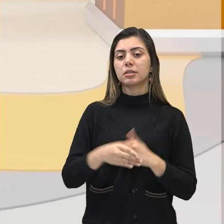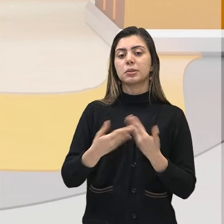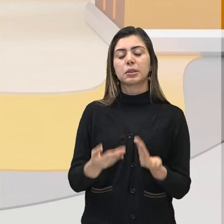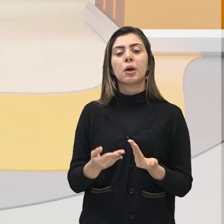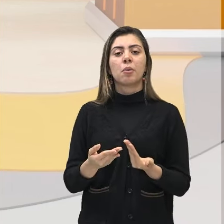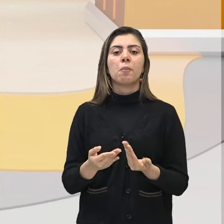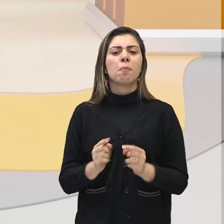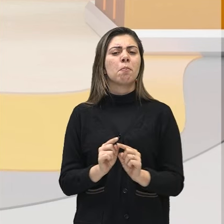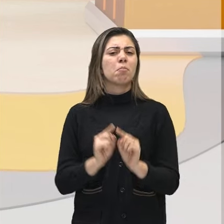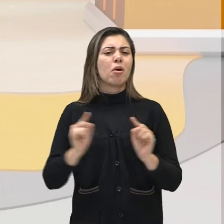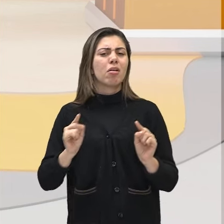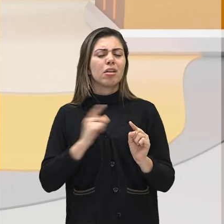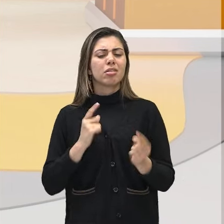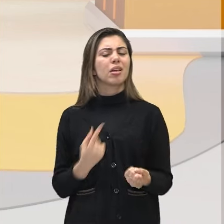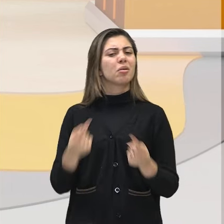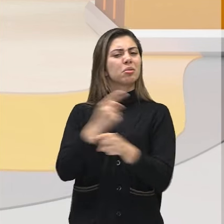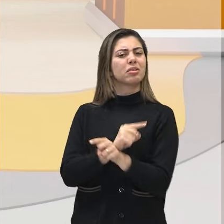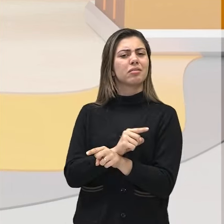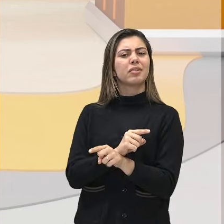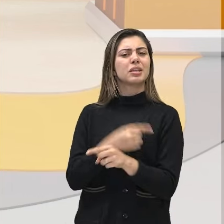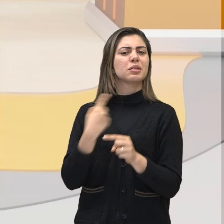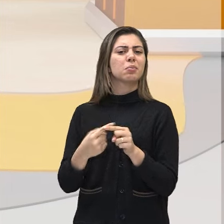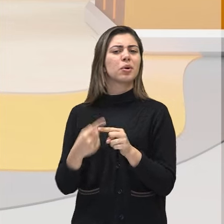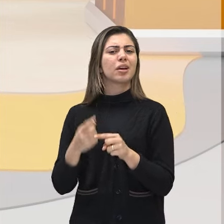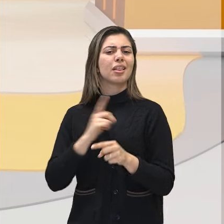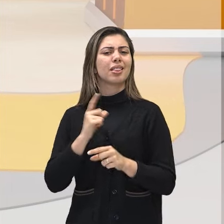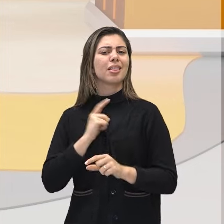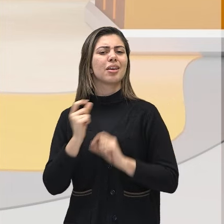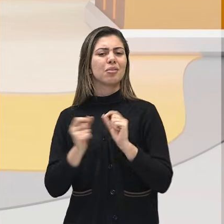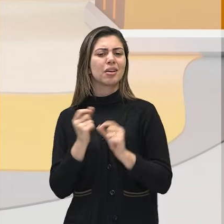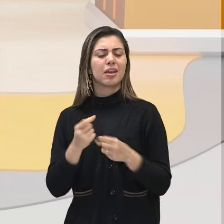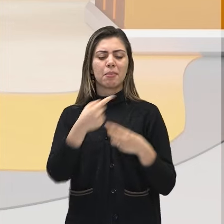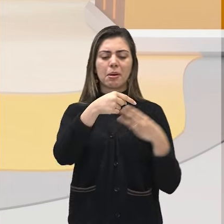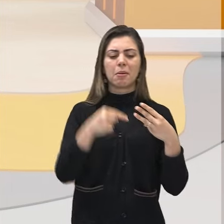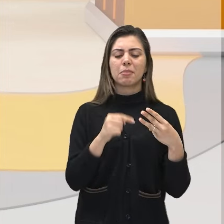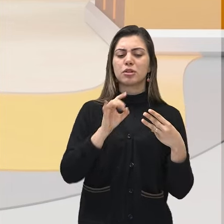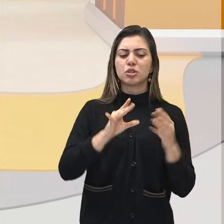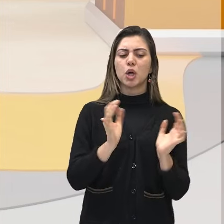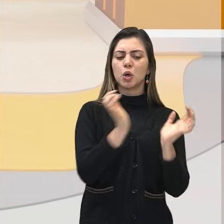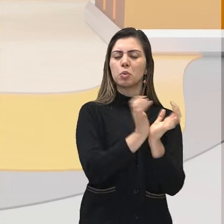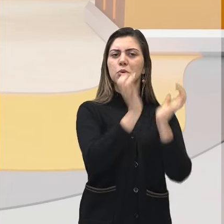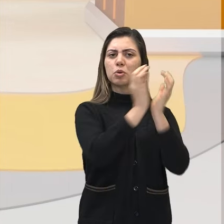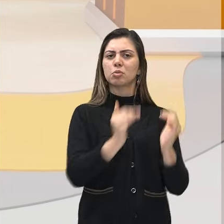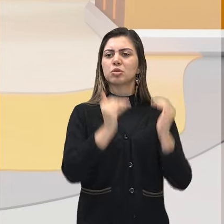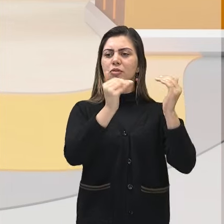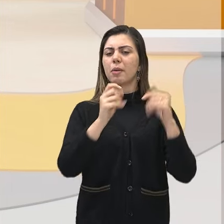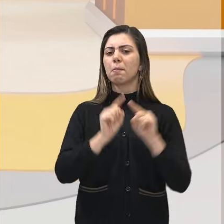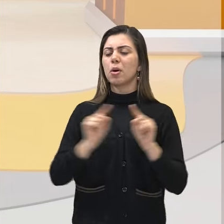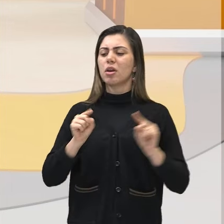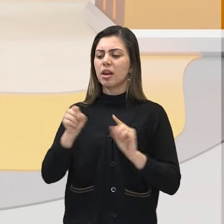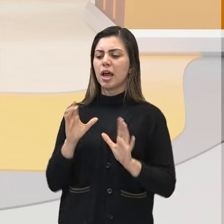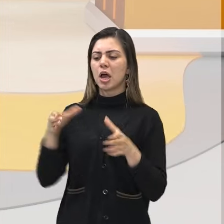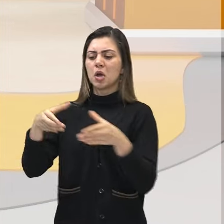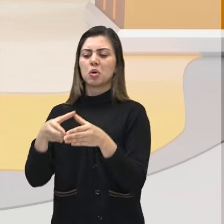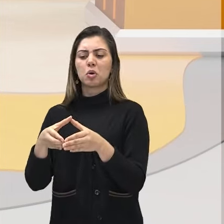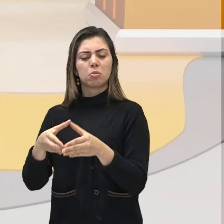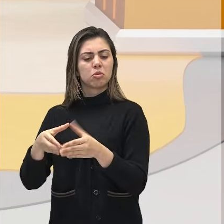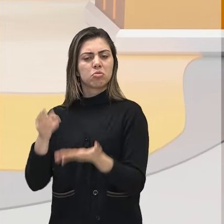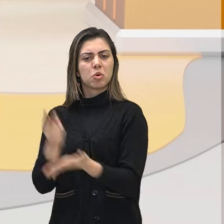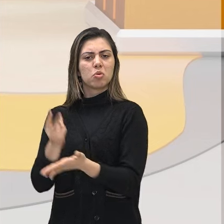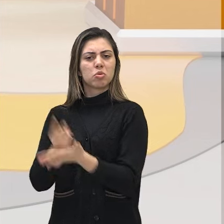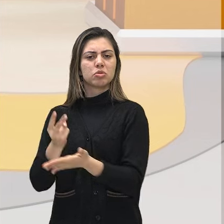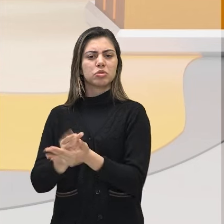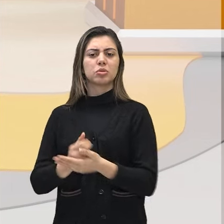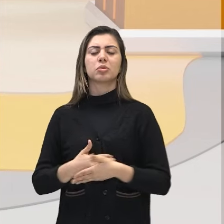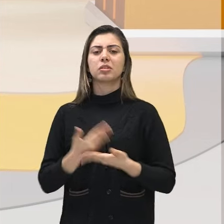tentativas, mas mostra dentro de si uma grande contradição no processo, por exemplo, de manter de fora os